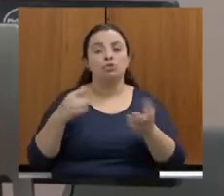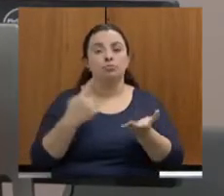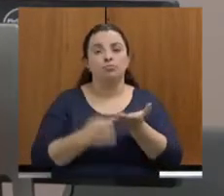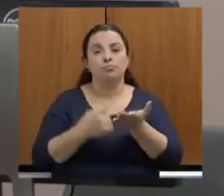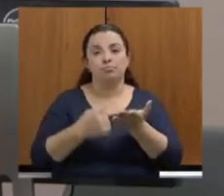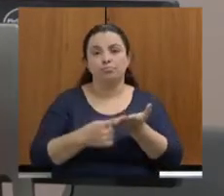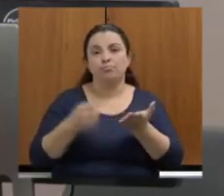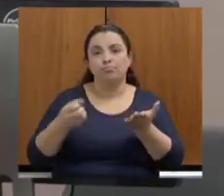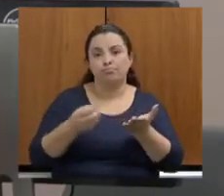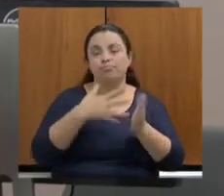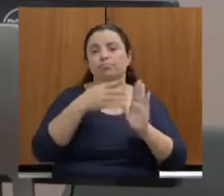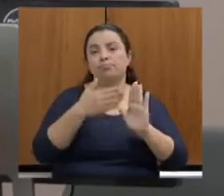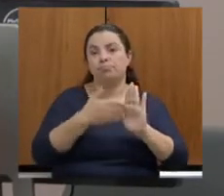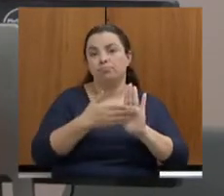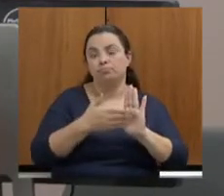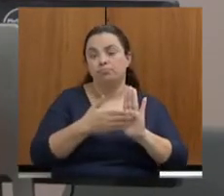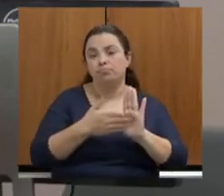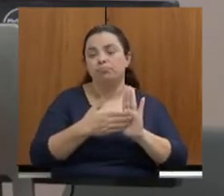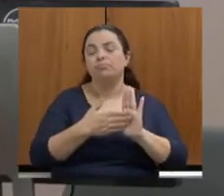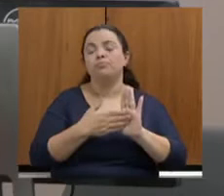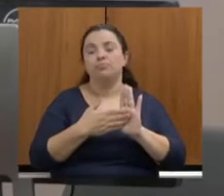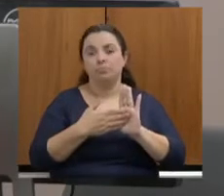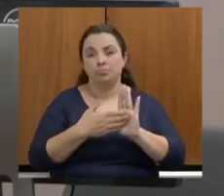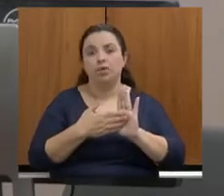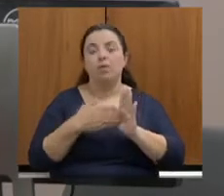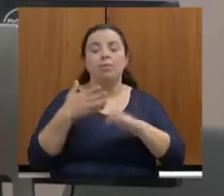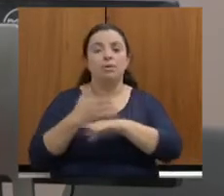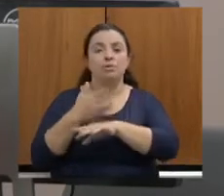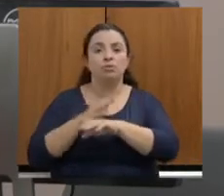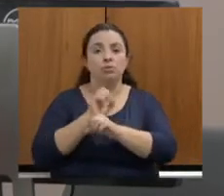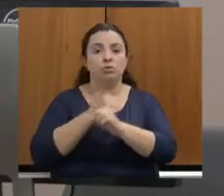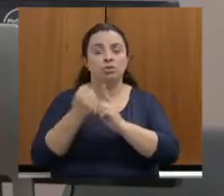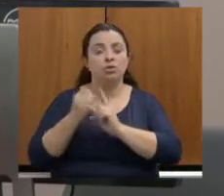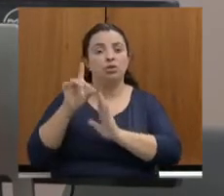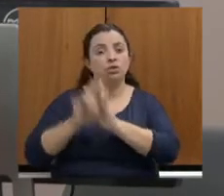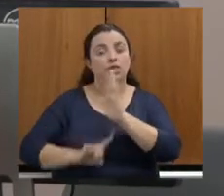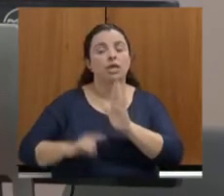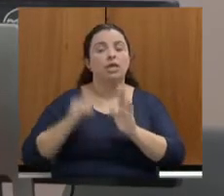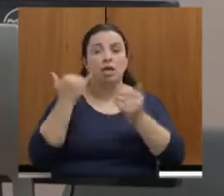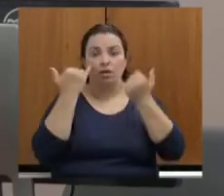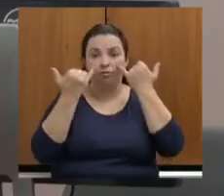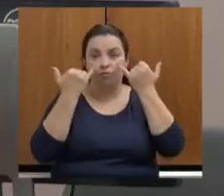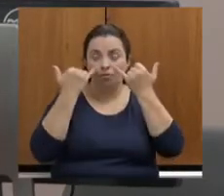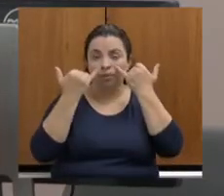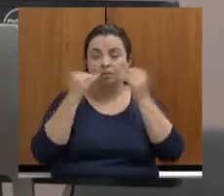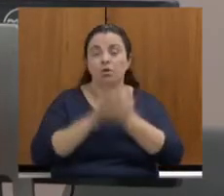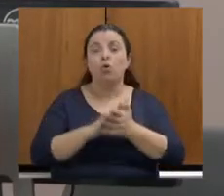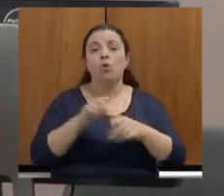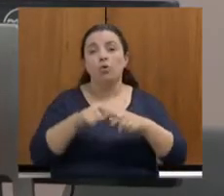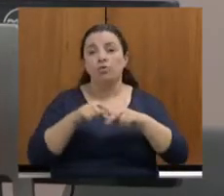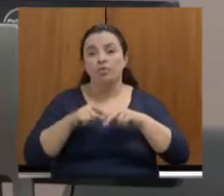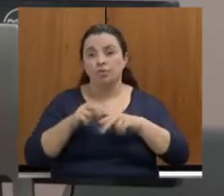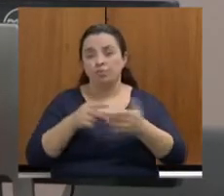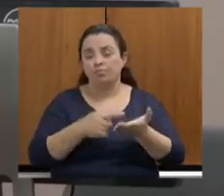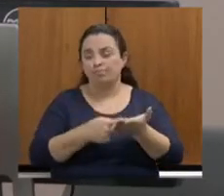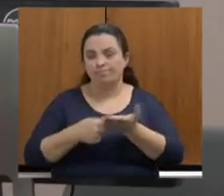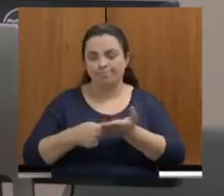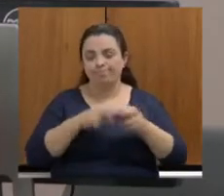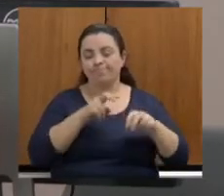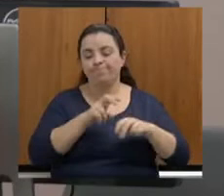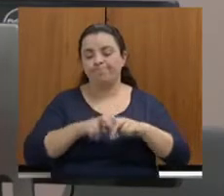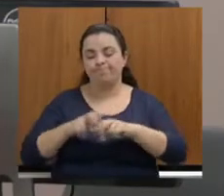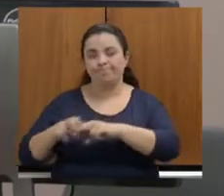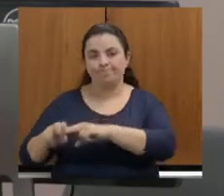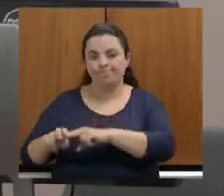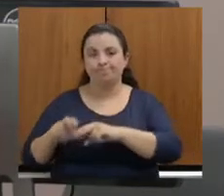institucionais participação social e direito à informação convidamos para comparar mesa os seguintes expositores